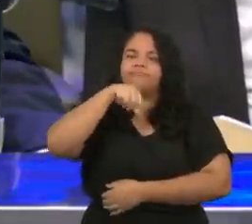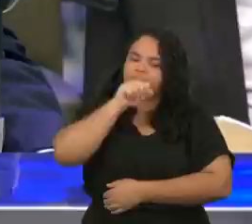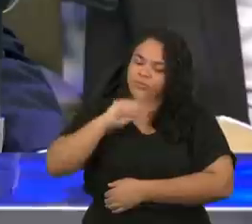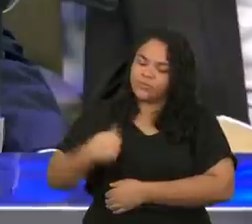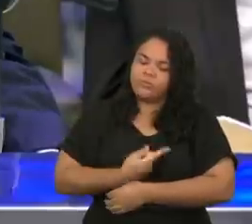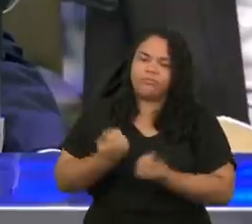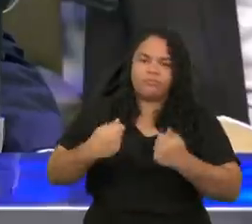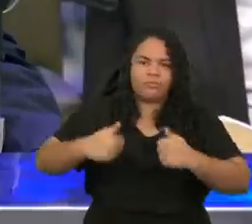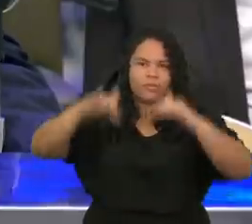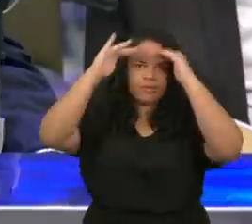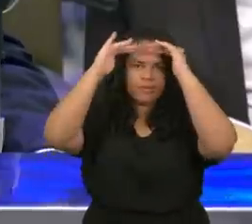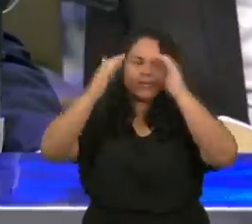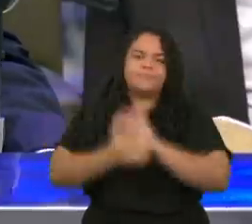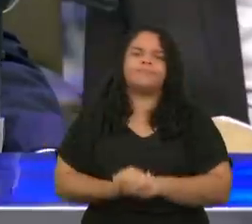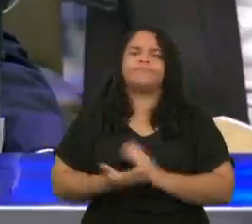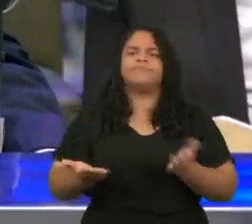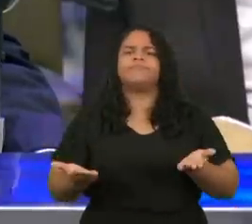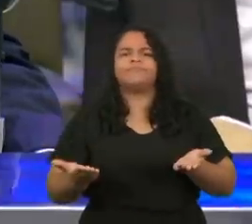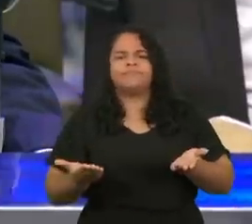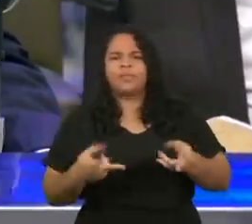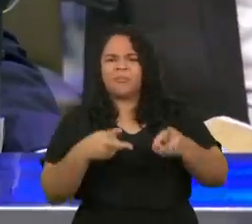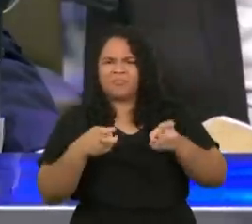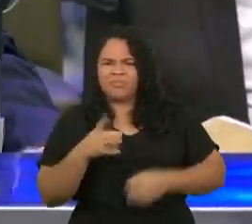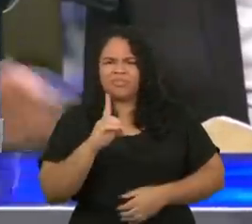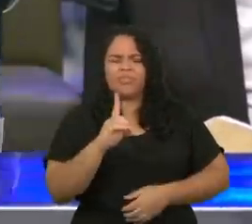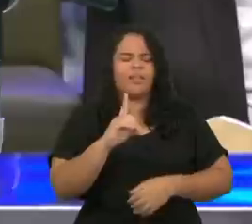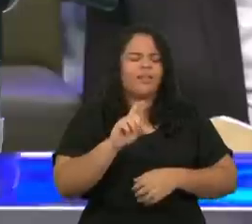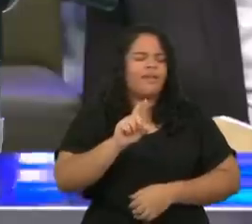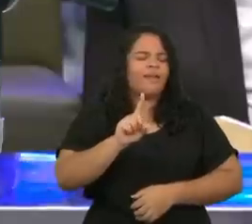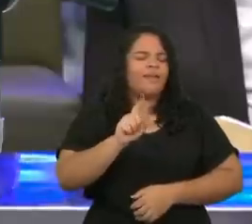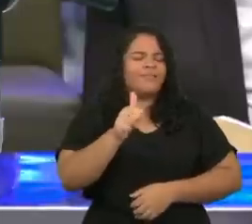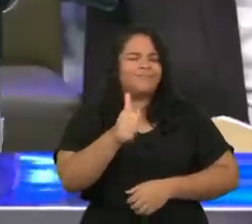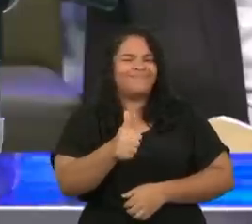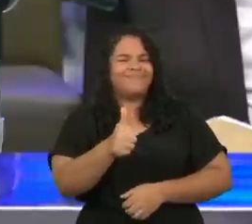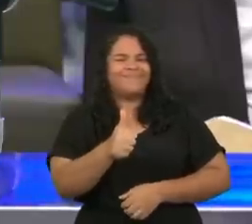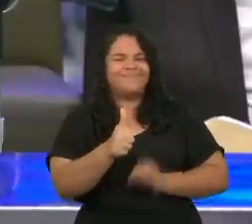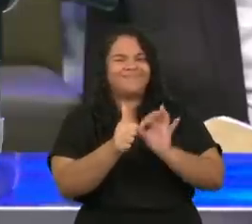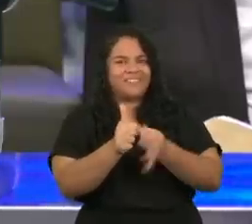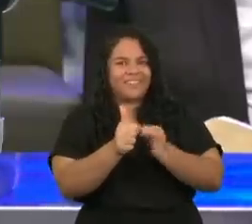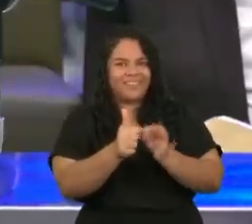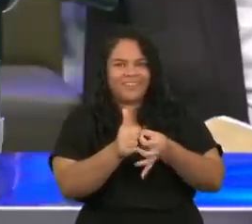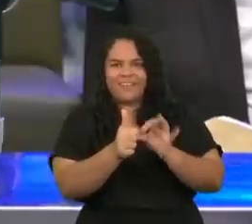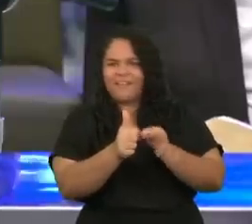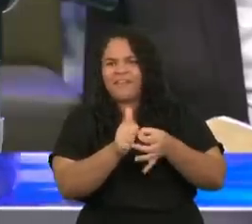força é sem nenhum cuidado ela sai nos diz a palavra de Deus